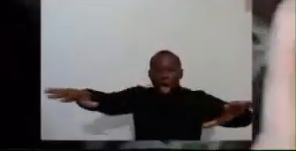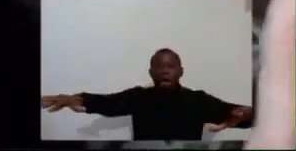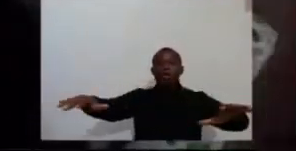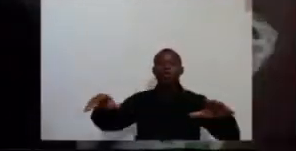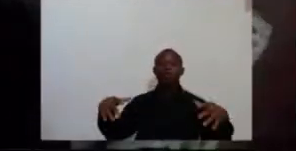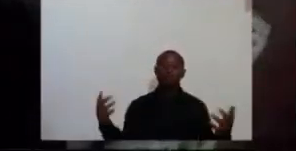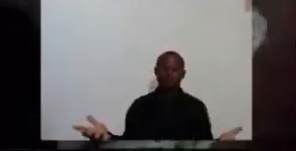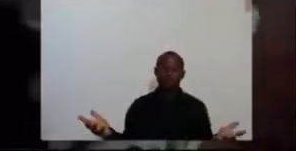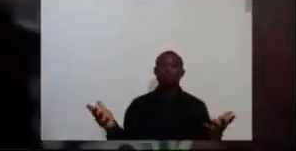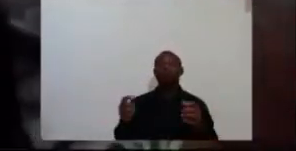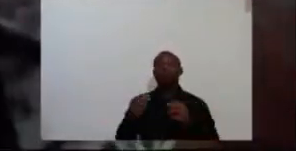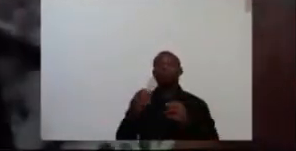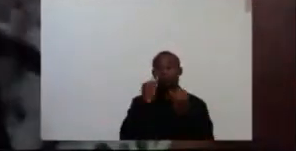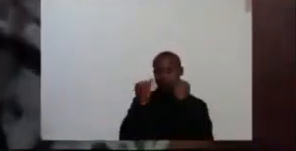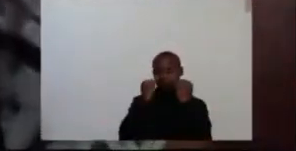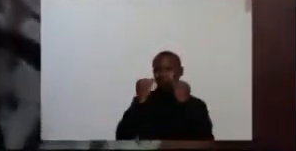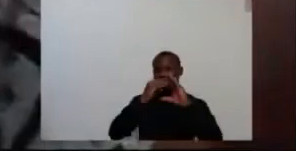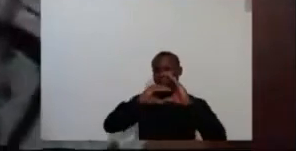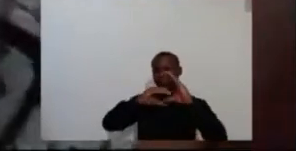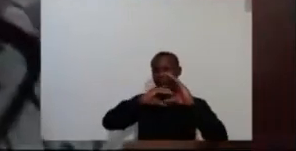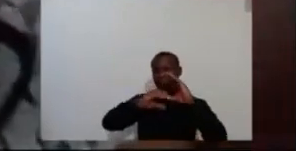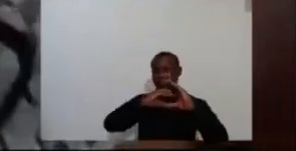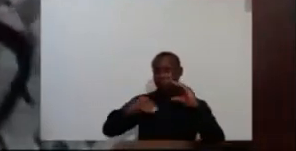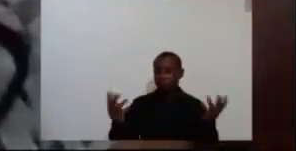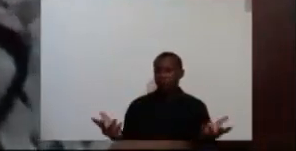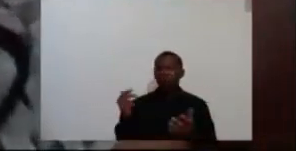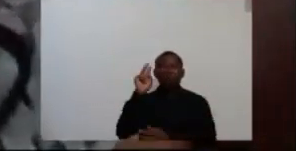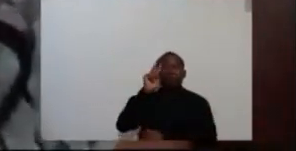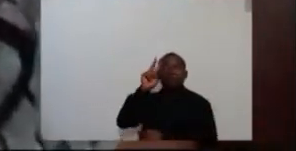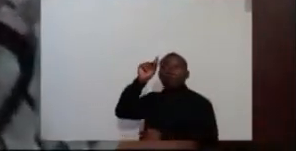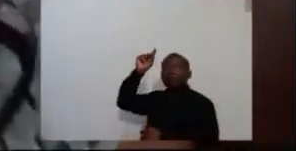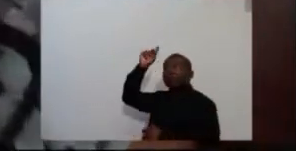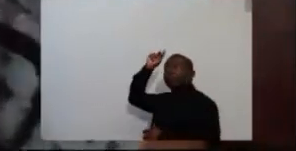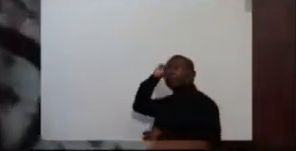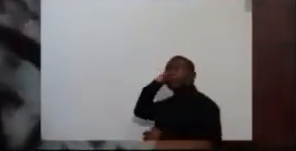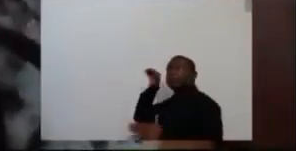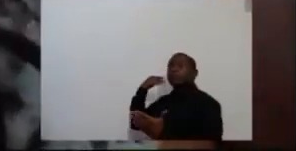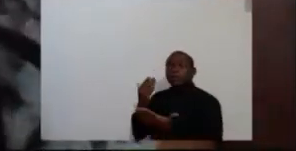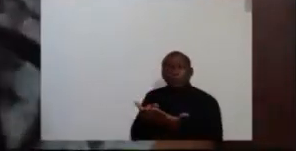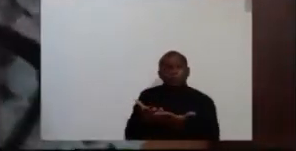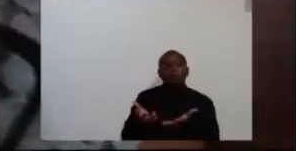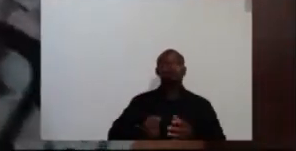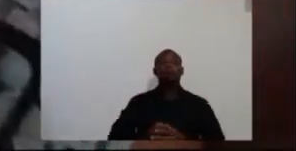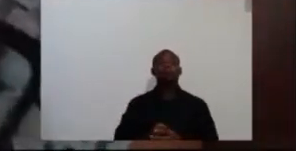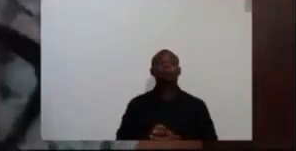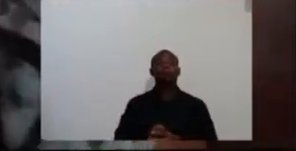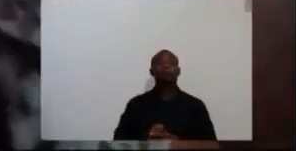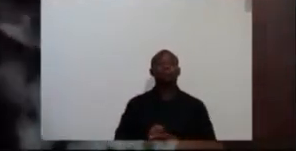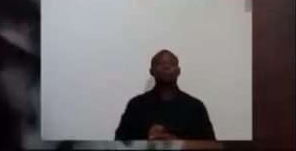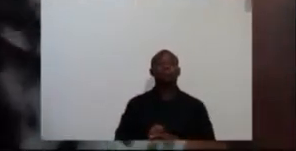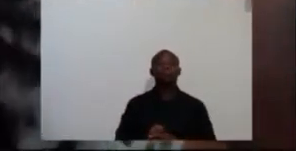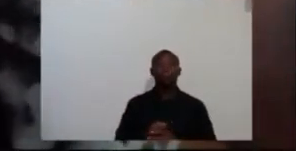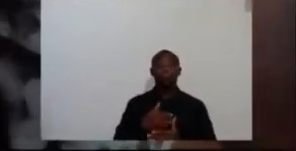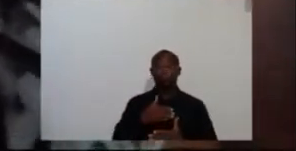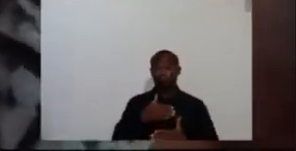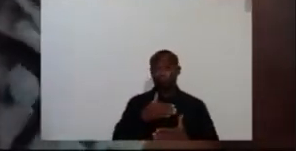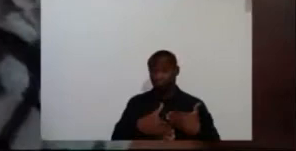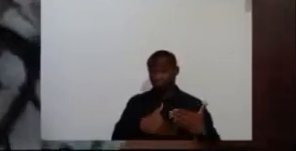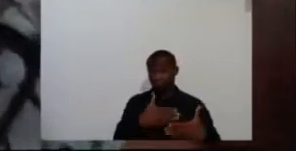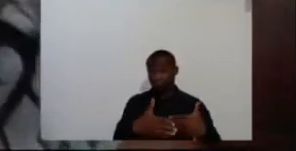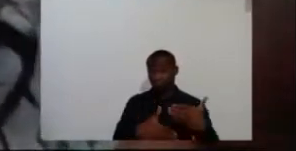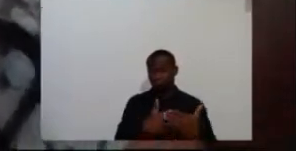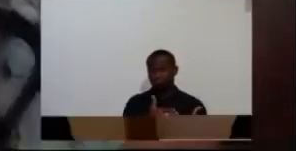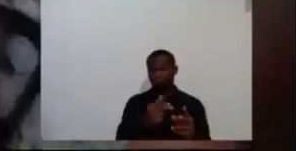as histórias através da linguagem. Então, em seguida, né, viram que só a linguagem não estava dando conta. Então,